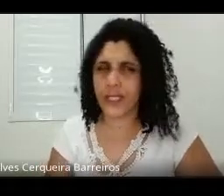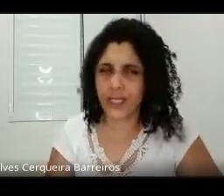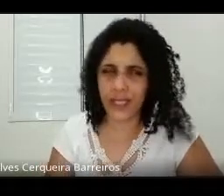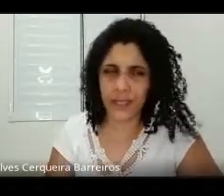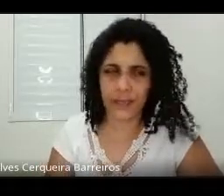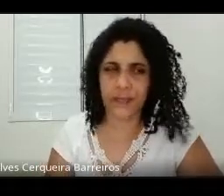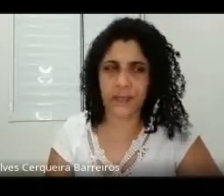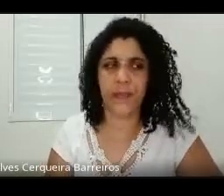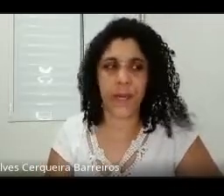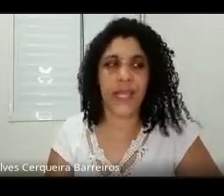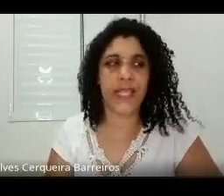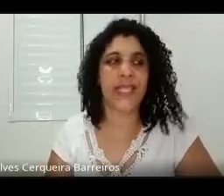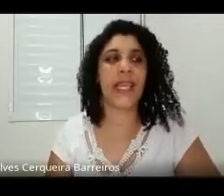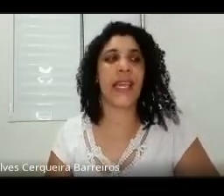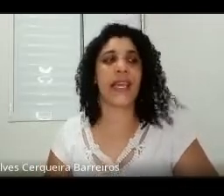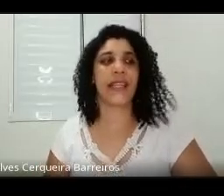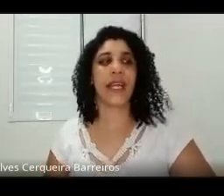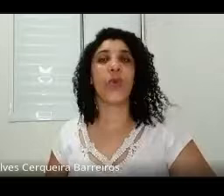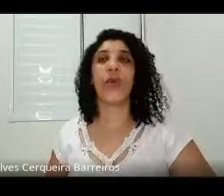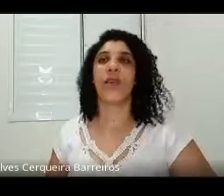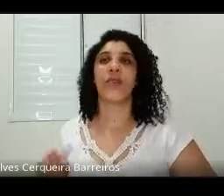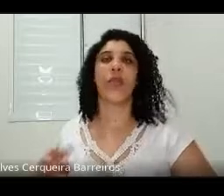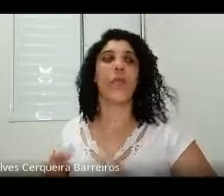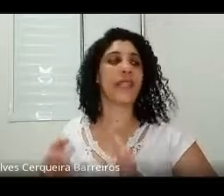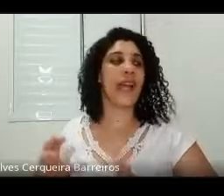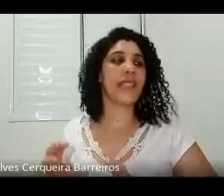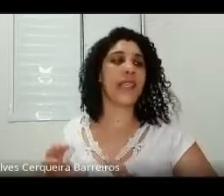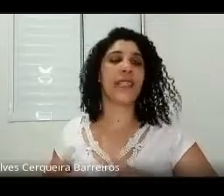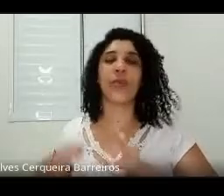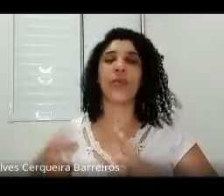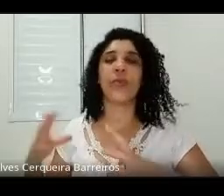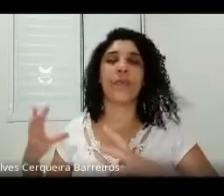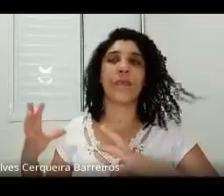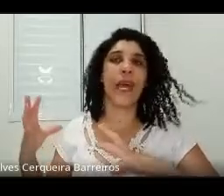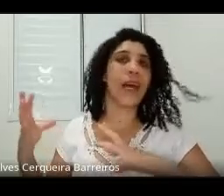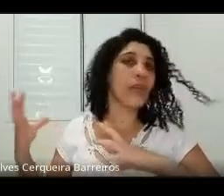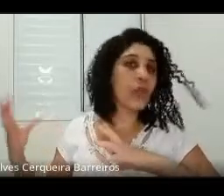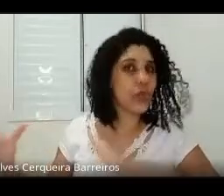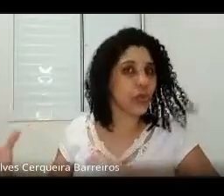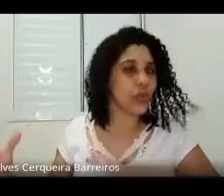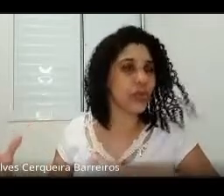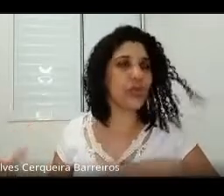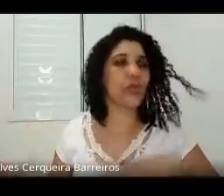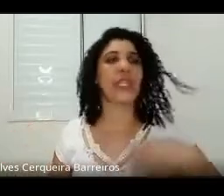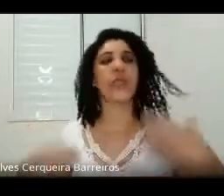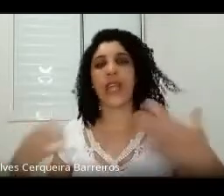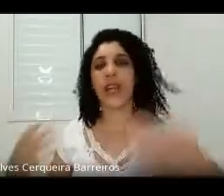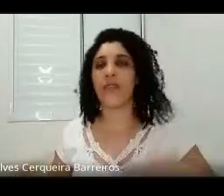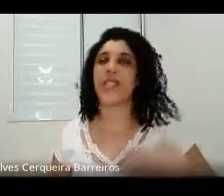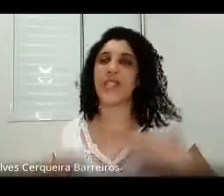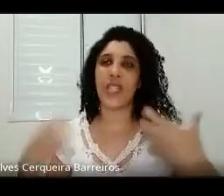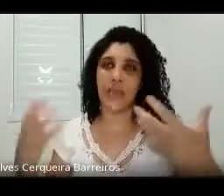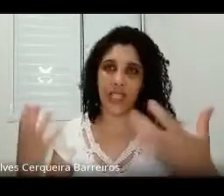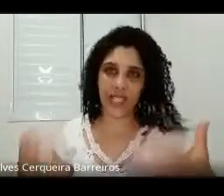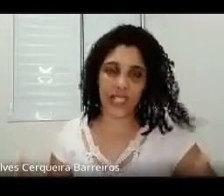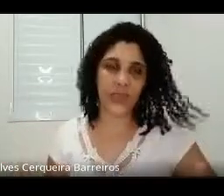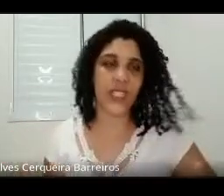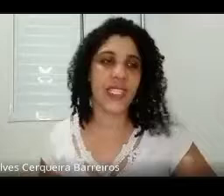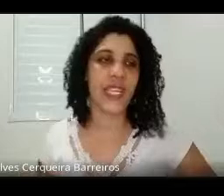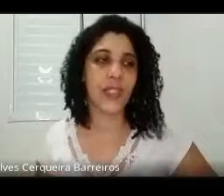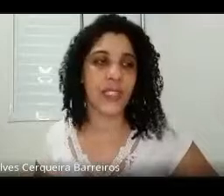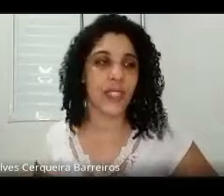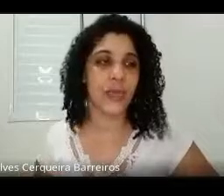engano, francês, parece. Então, como ele traz, né? Então, para o surdo, o natural vai ser